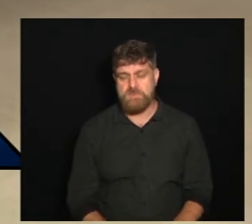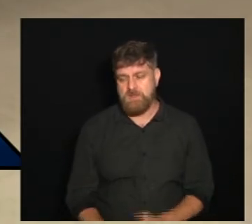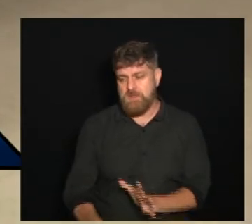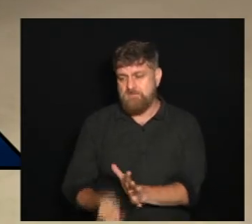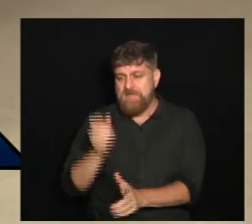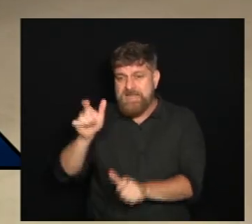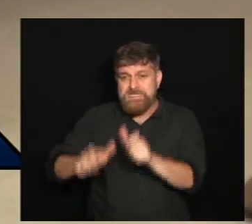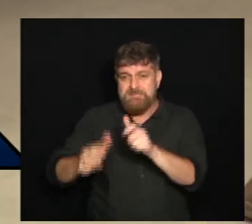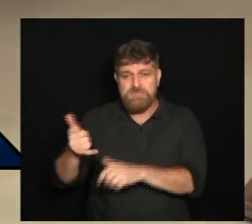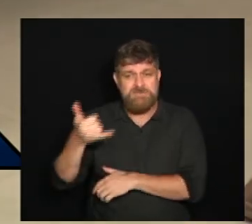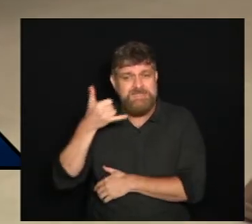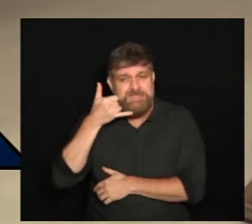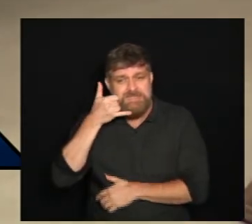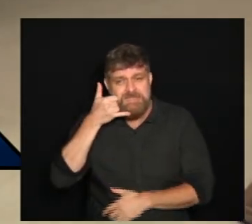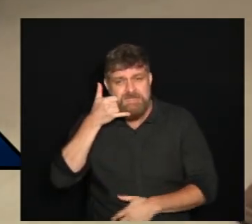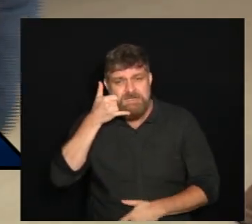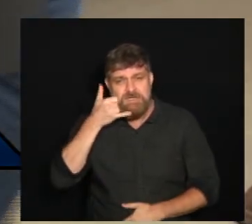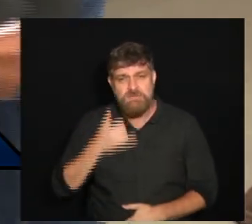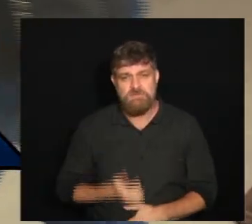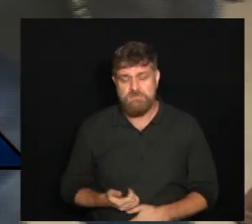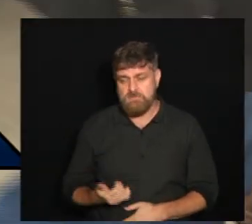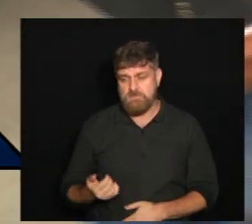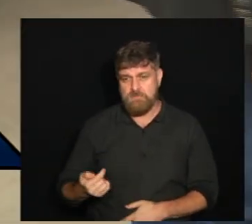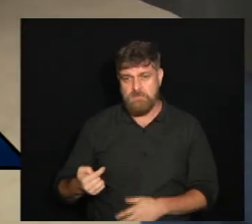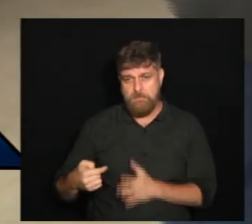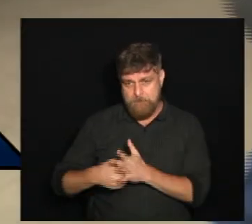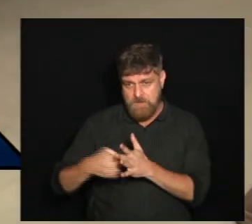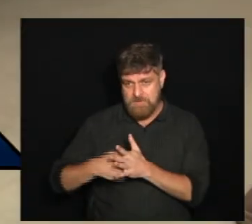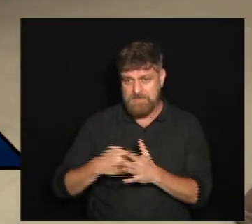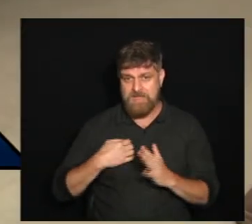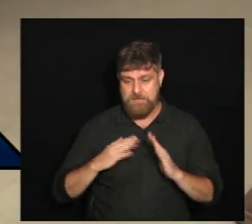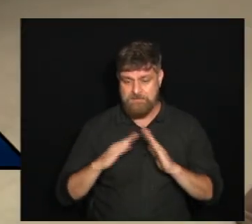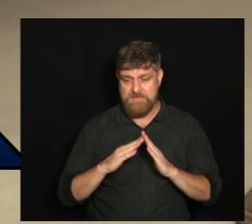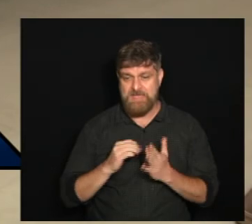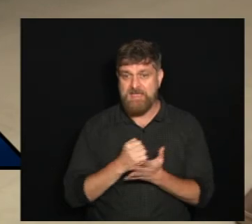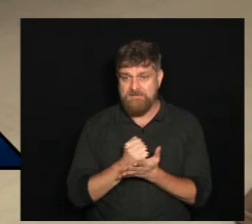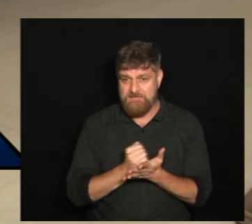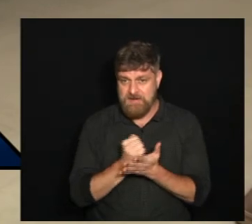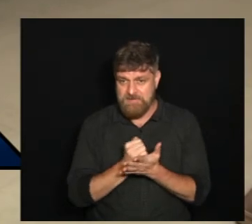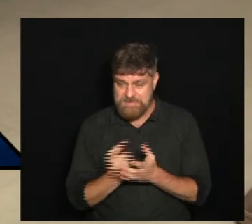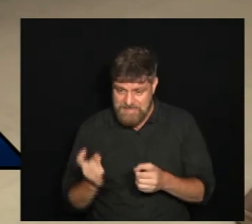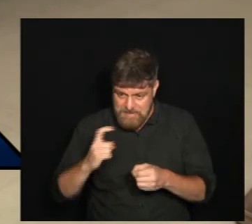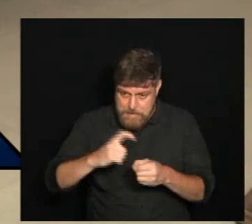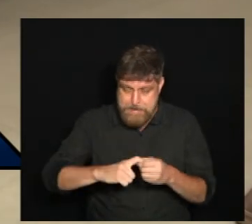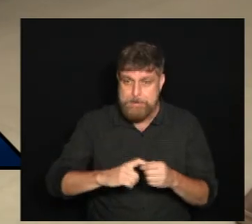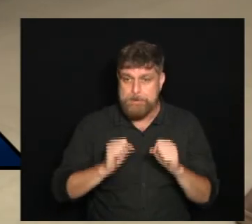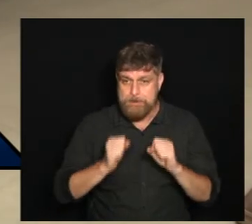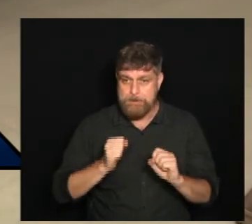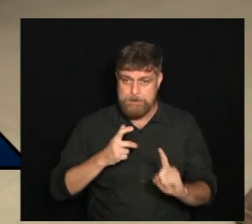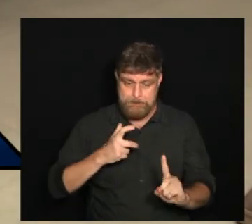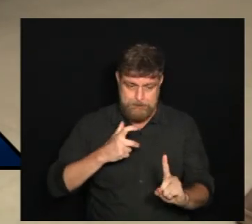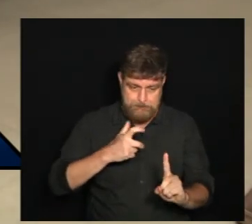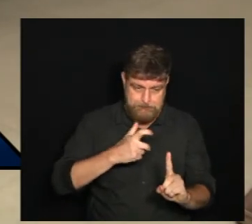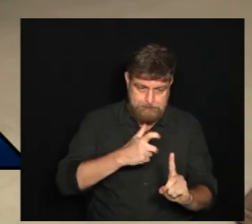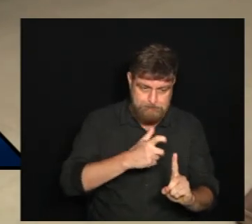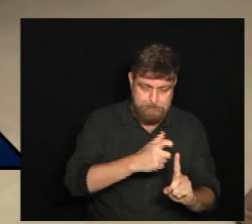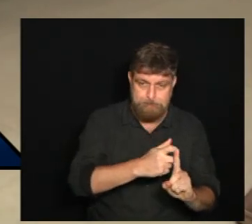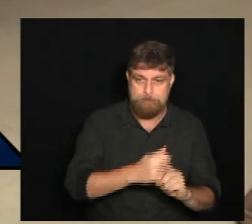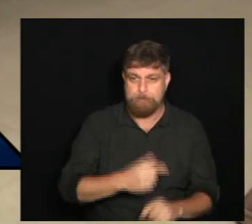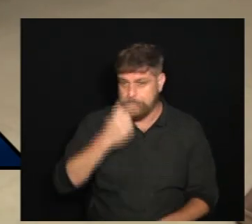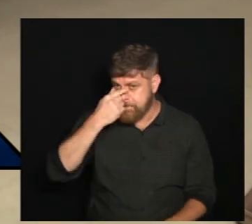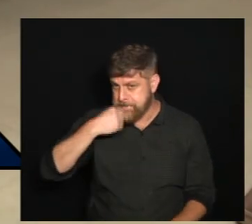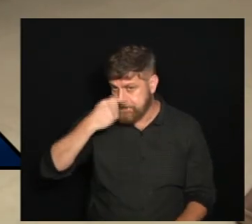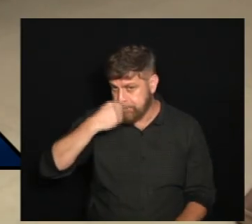têm ligado para nós, dizendo se a nossa farmácia está credenciada a aplicar as vacinas para a